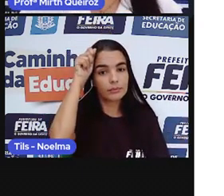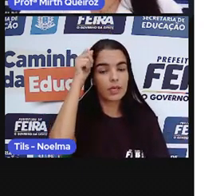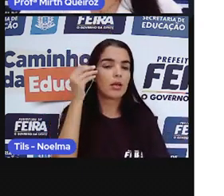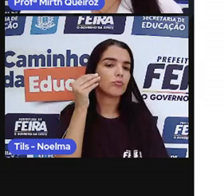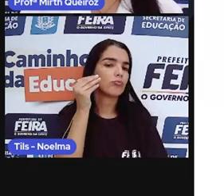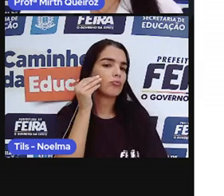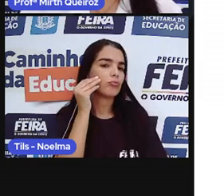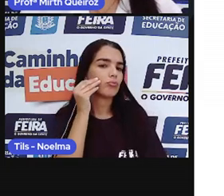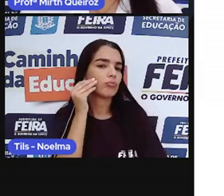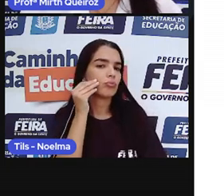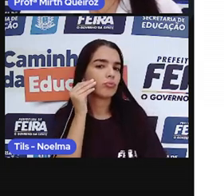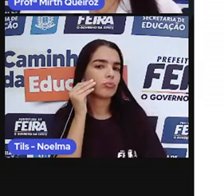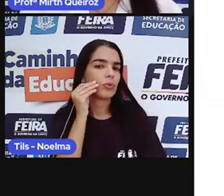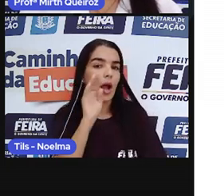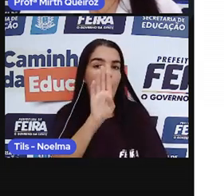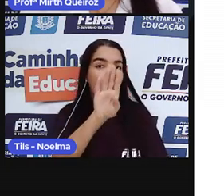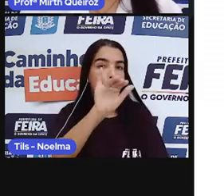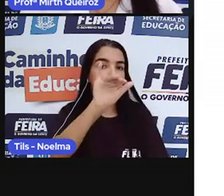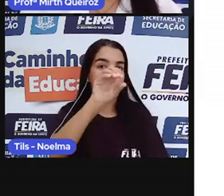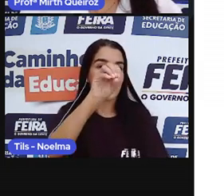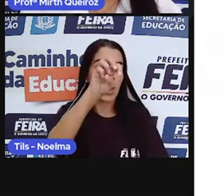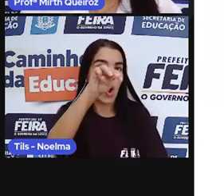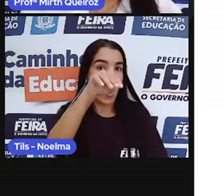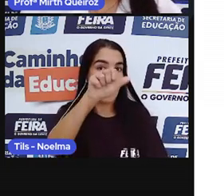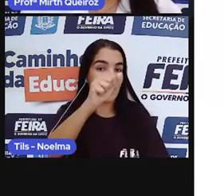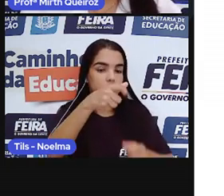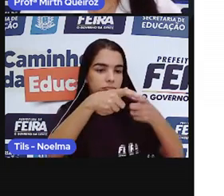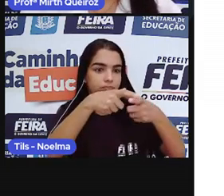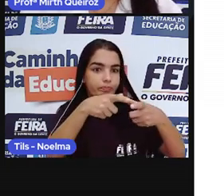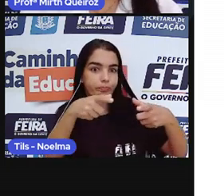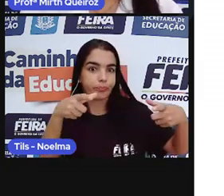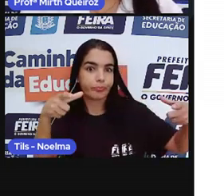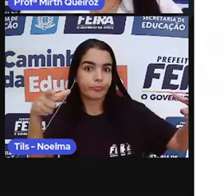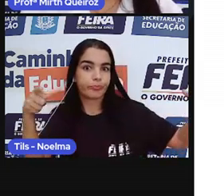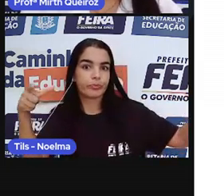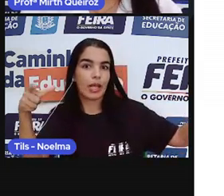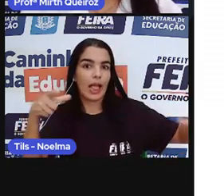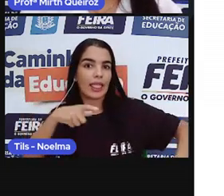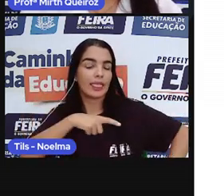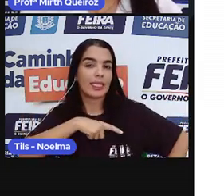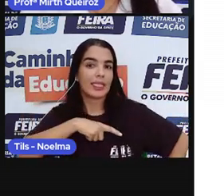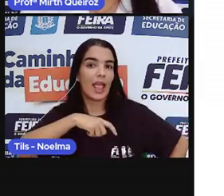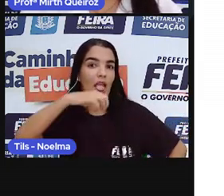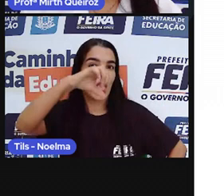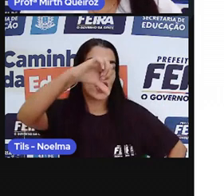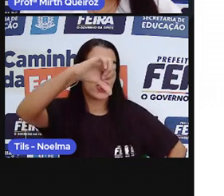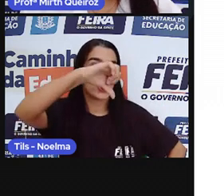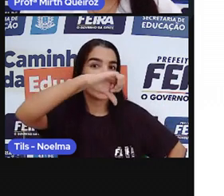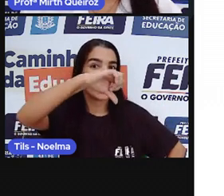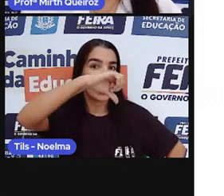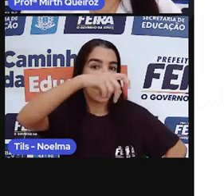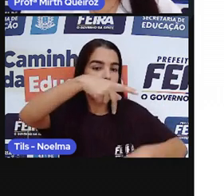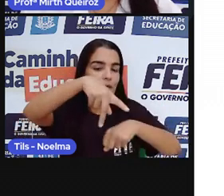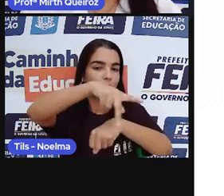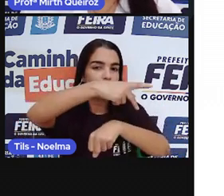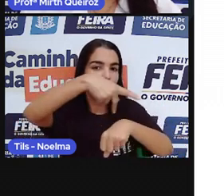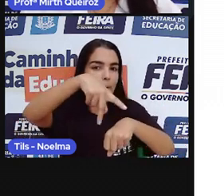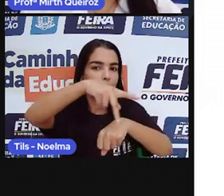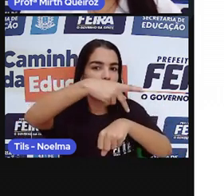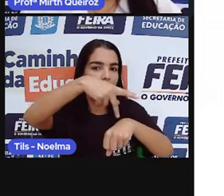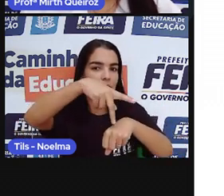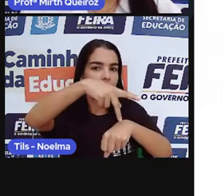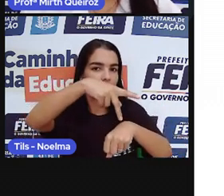Se tratando aí do bioma, né? Abrangendo 9 países, como Brasil, Bolívia,